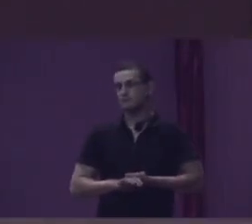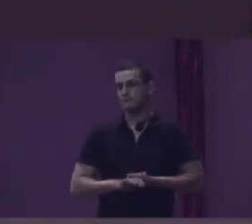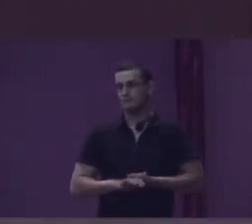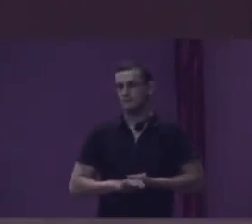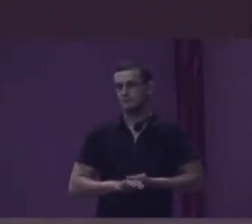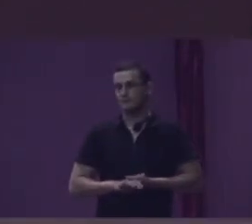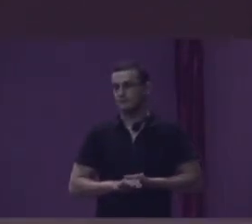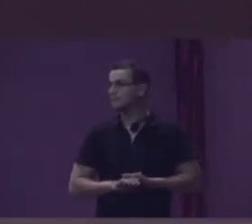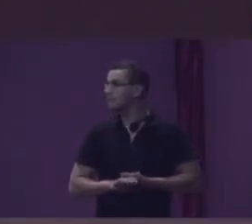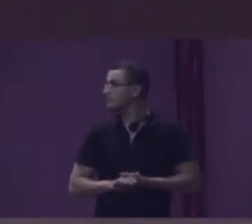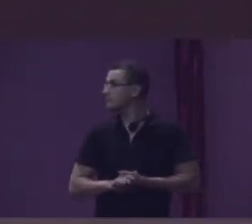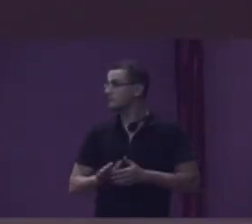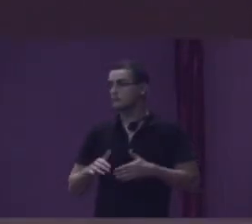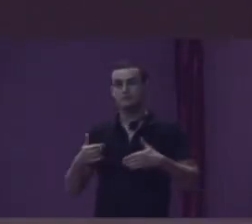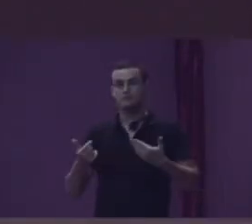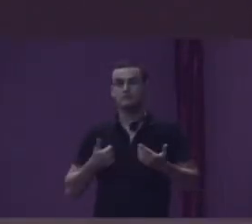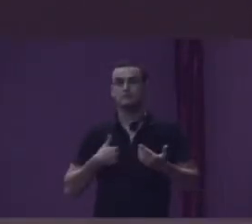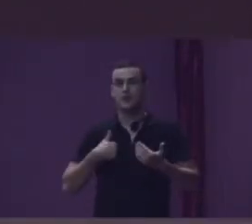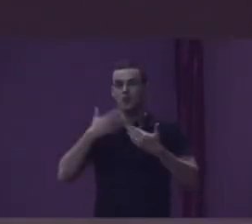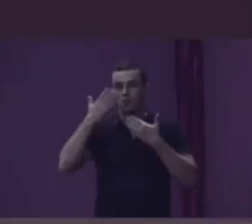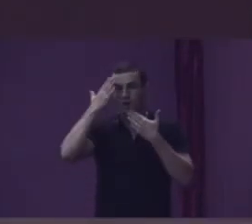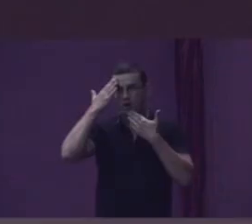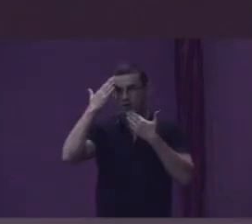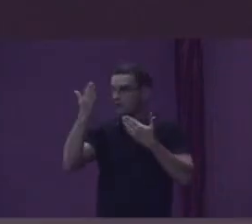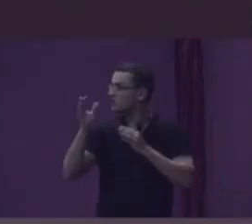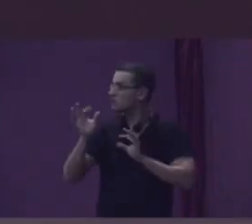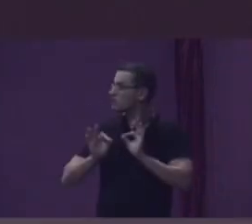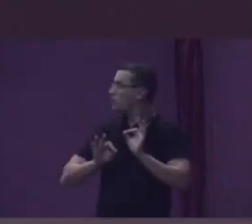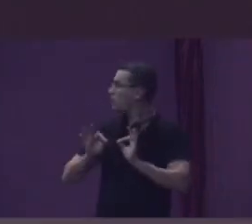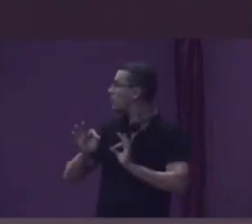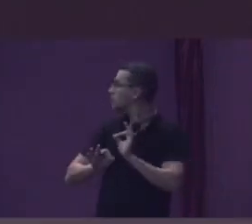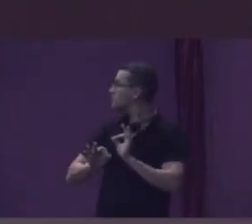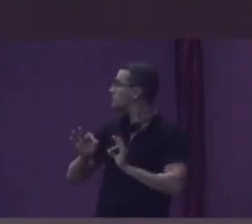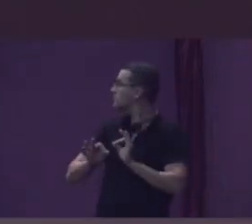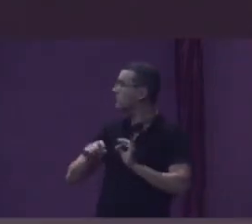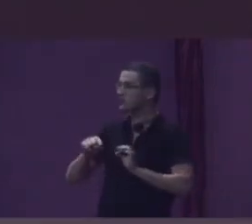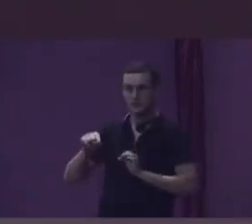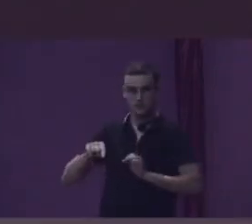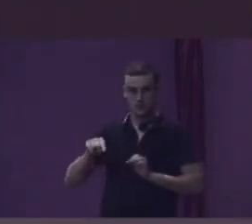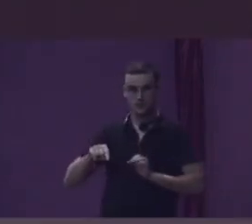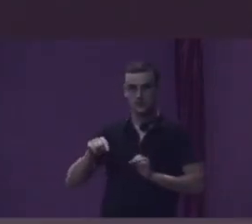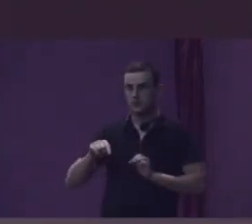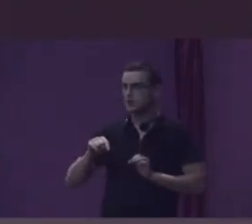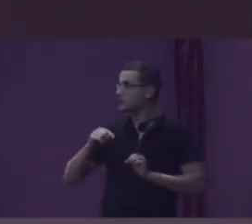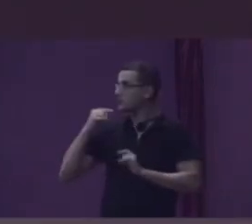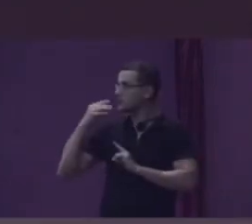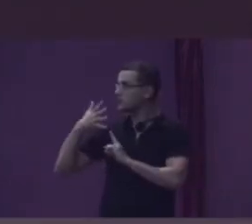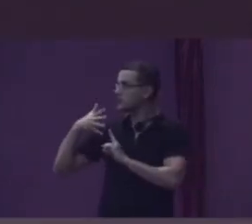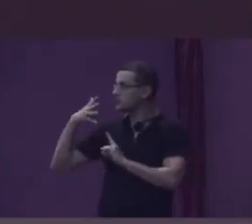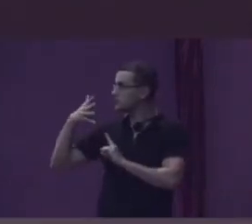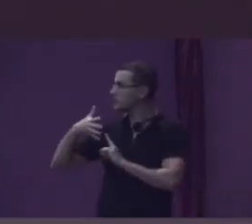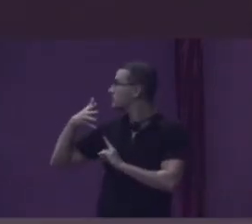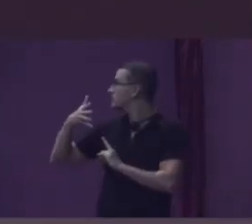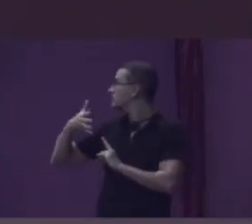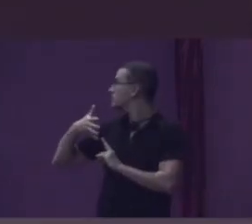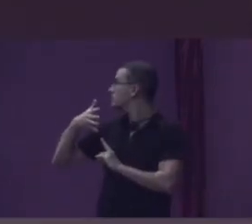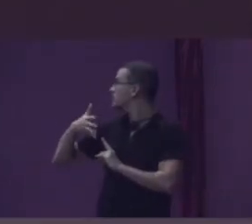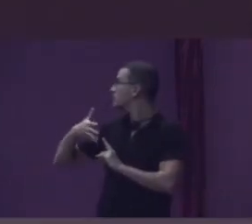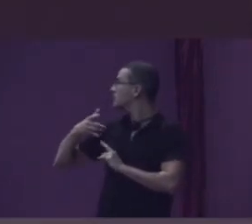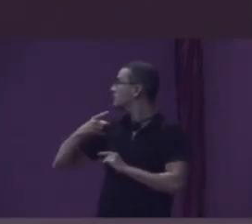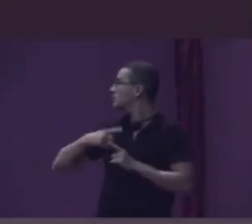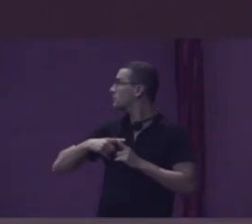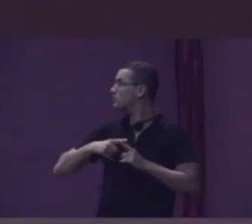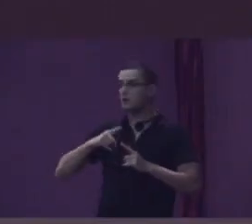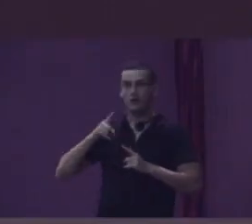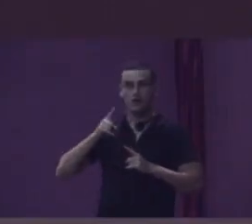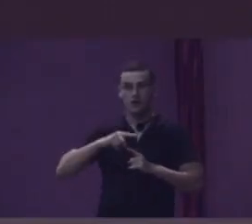muito agradeço a organizadores deste seminário, porque para mim é absolutamente fascinante, muito